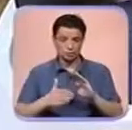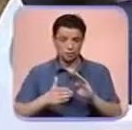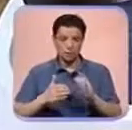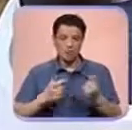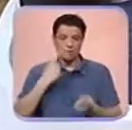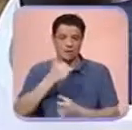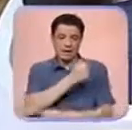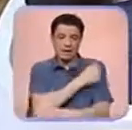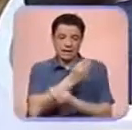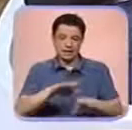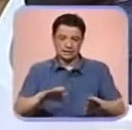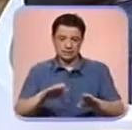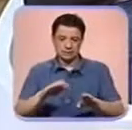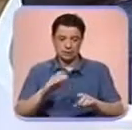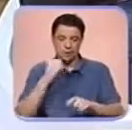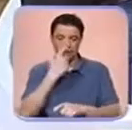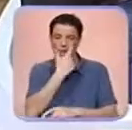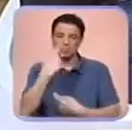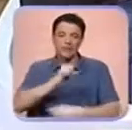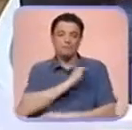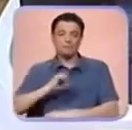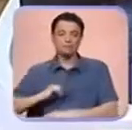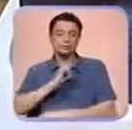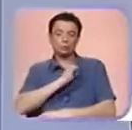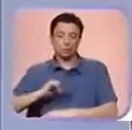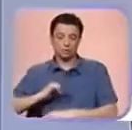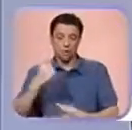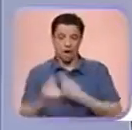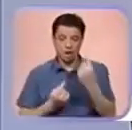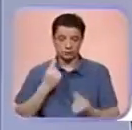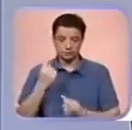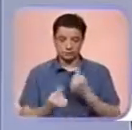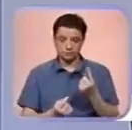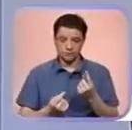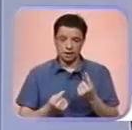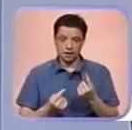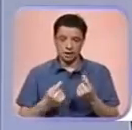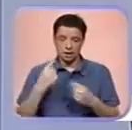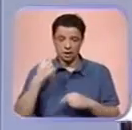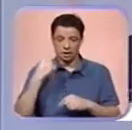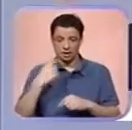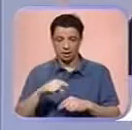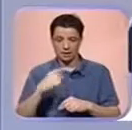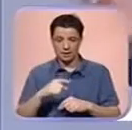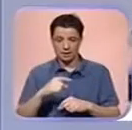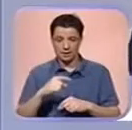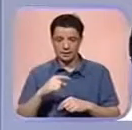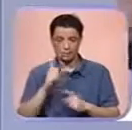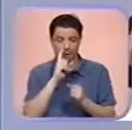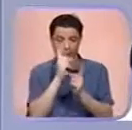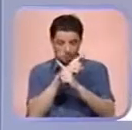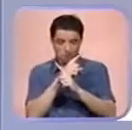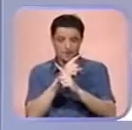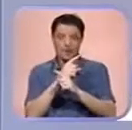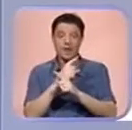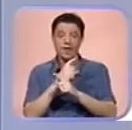preguiçosa. Exatamente. Utilizar mais um olho do que o outro, não é? O olho preguiçoso é uma das causas de também e consequência de estrabismo, é